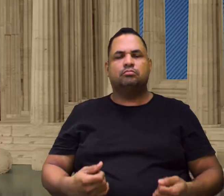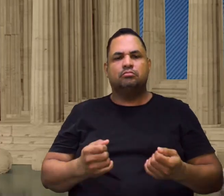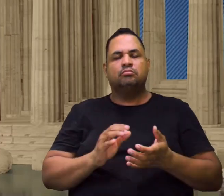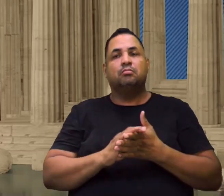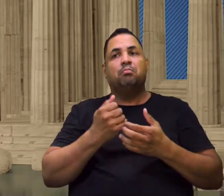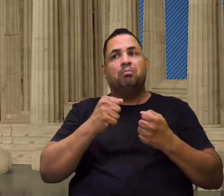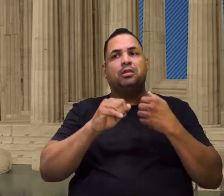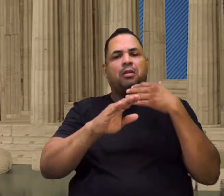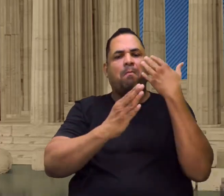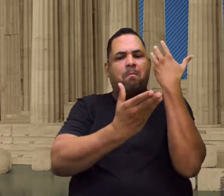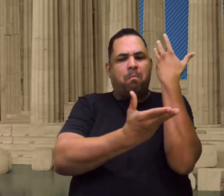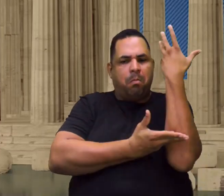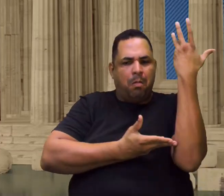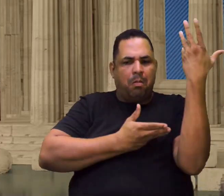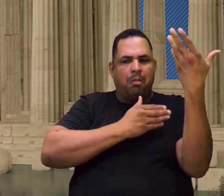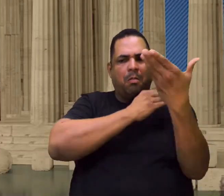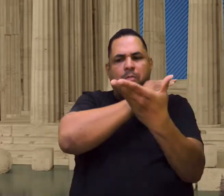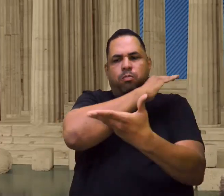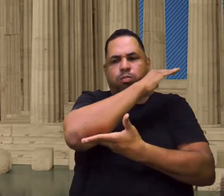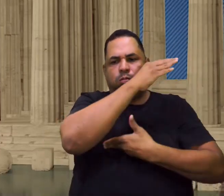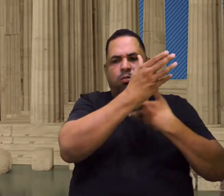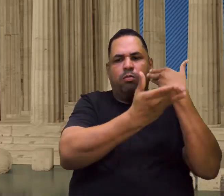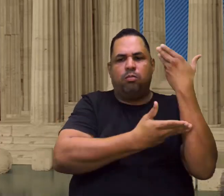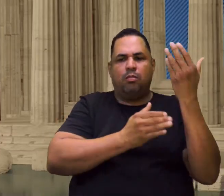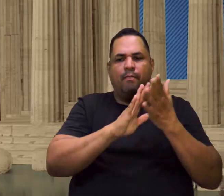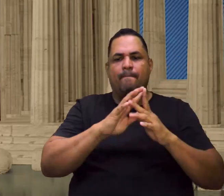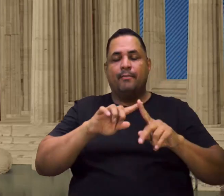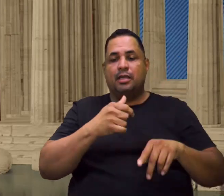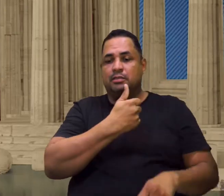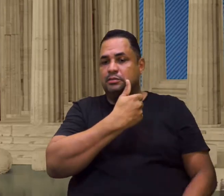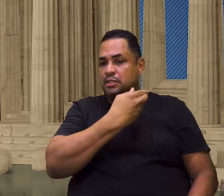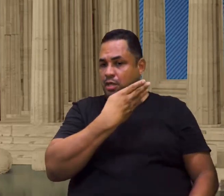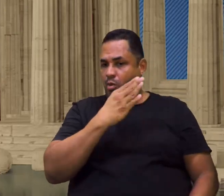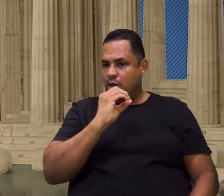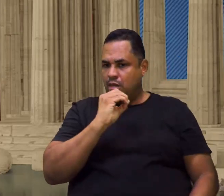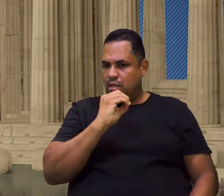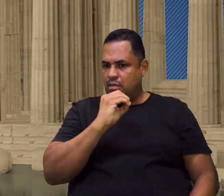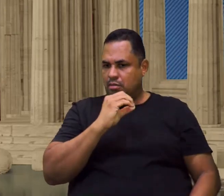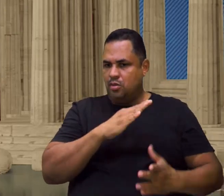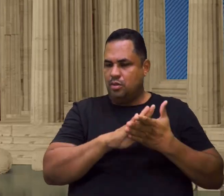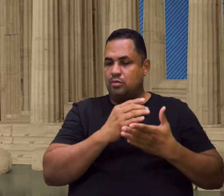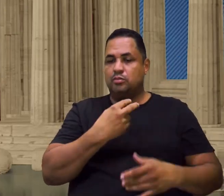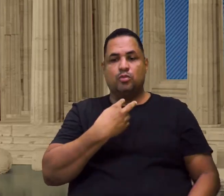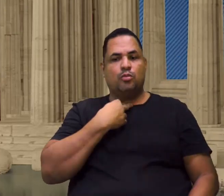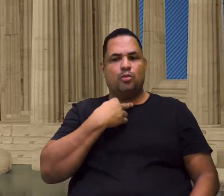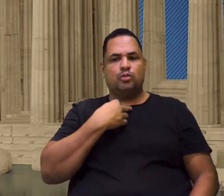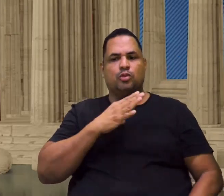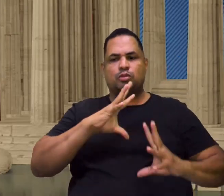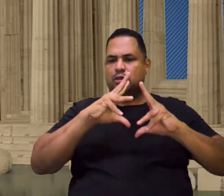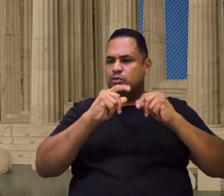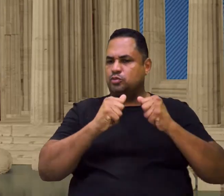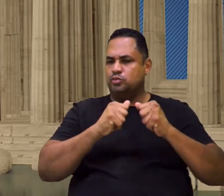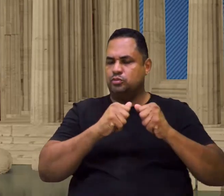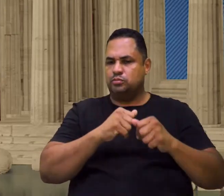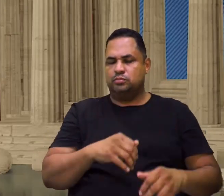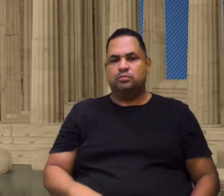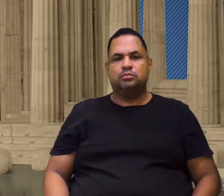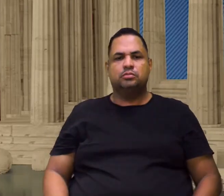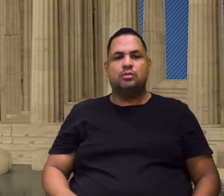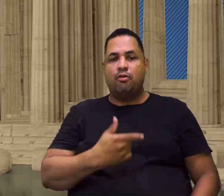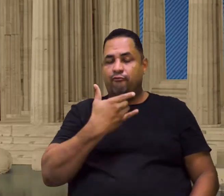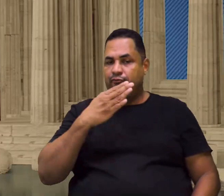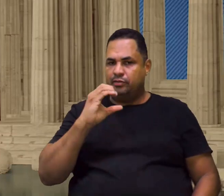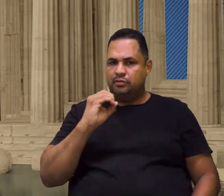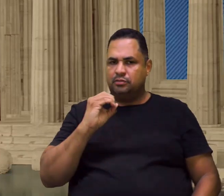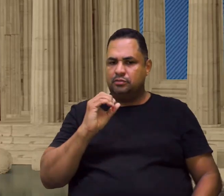20. Vou tirar as 40. Aí eu tiro as 20 e planto novas. É o